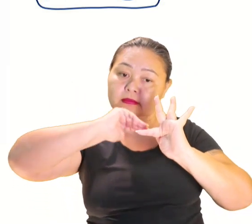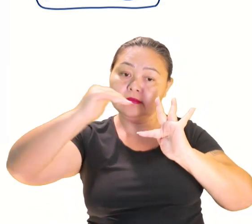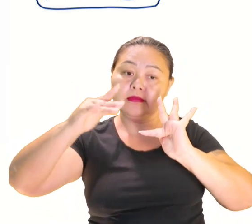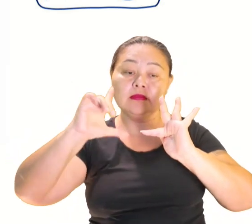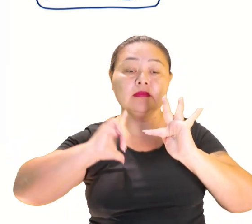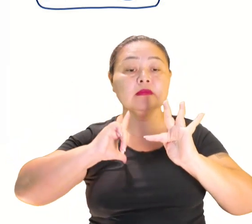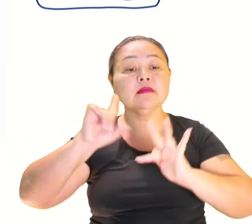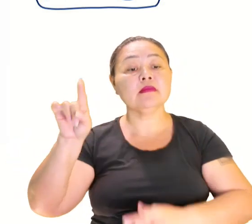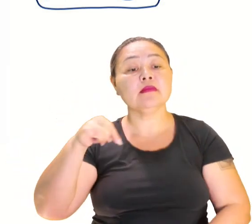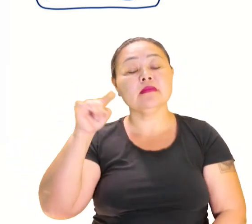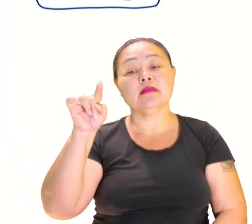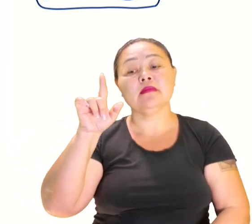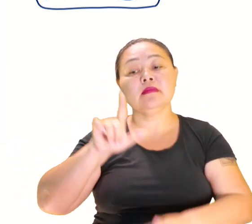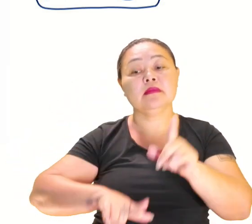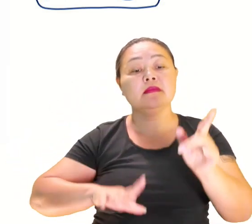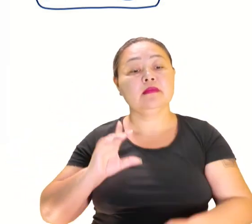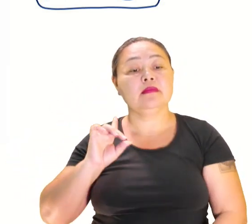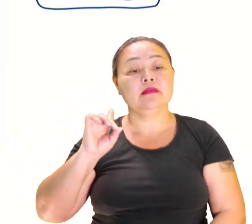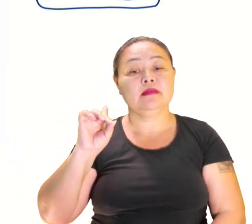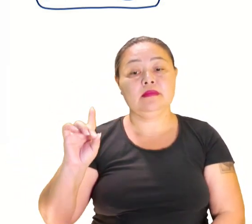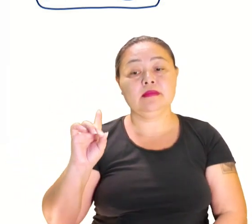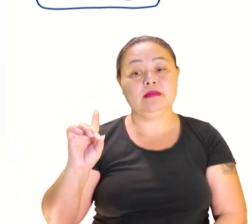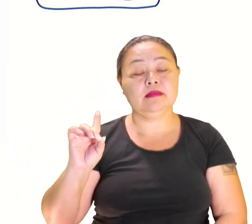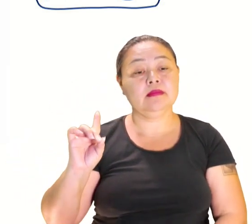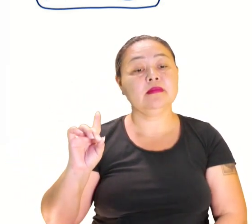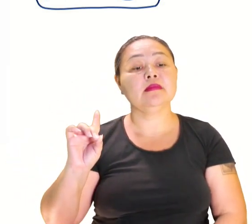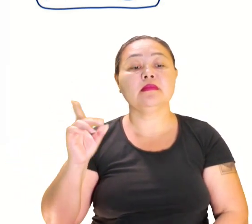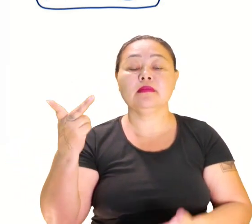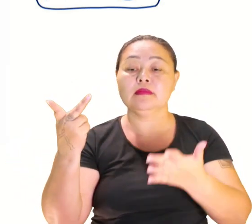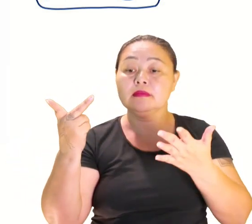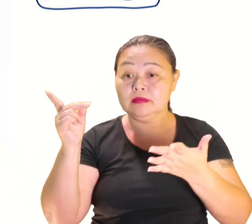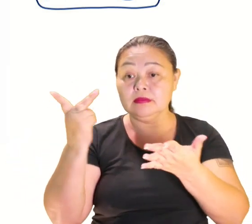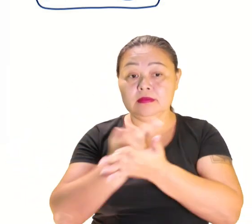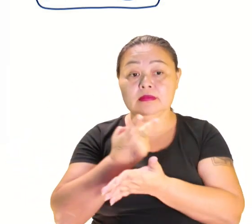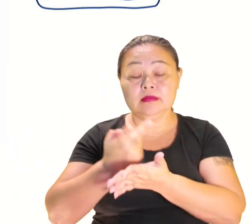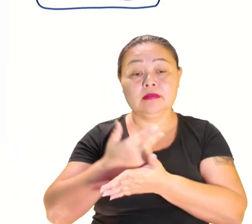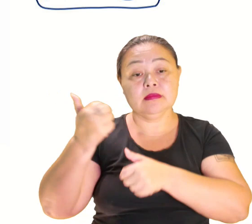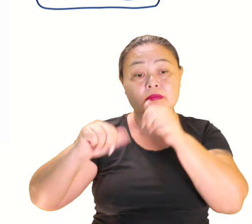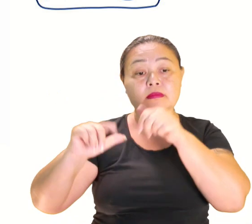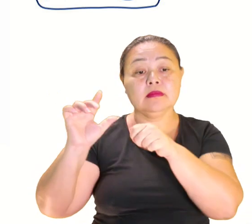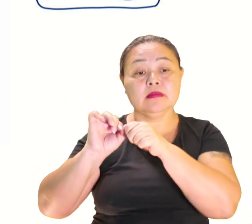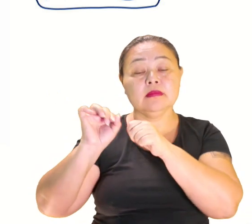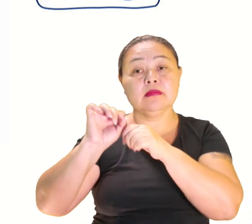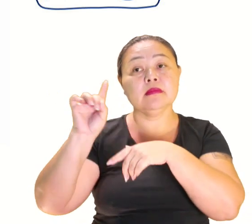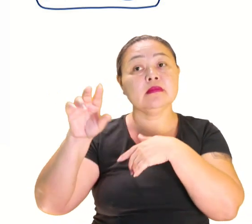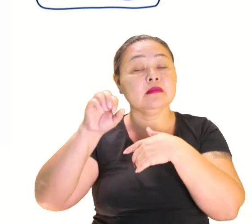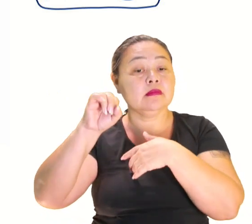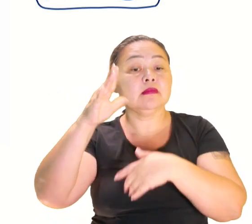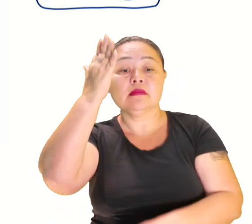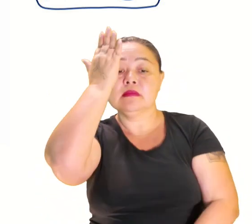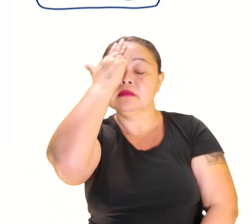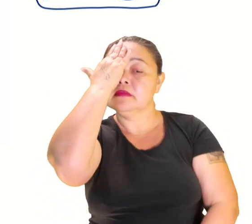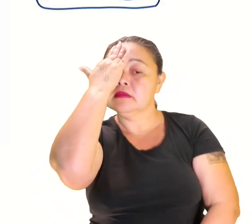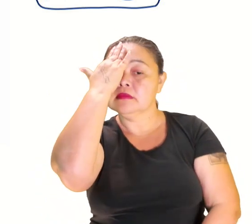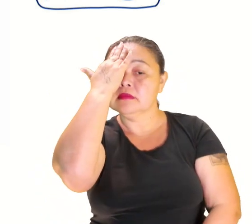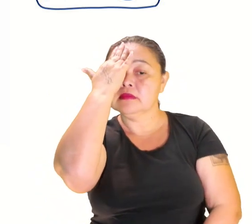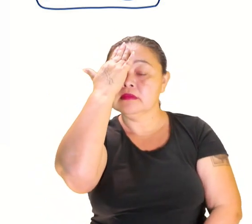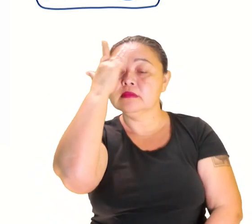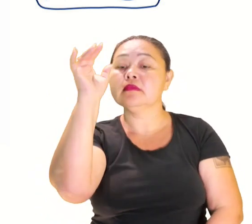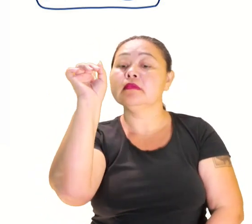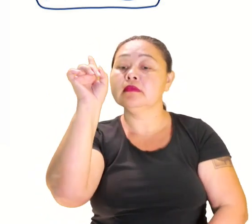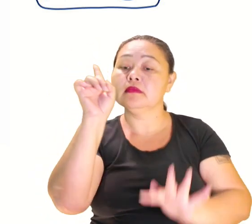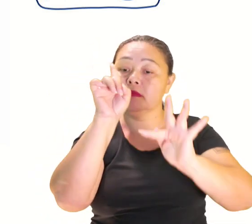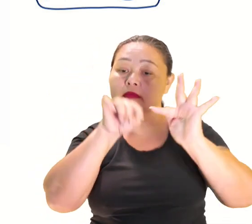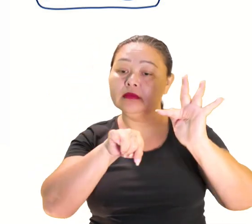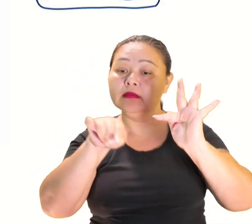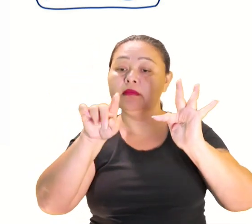nos resta aqui a letra D. Né? Como incorreta. Mas vamos analisar rapidinho? Ver. Bom, se eu sei já que a minha função